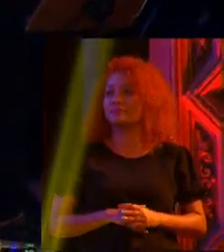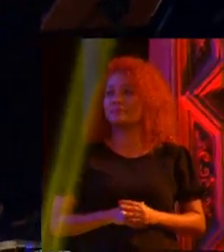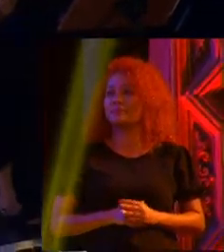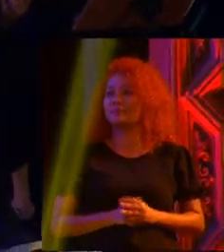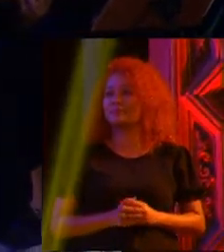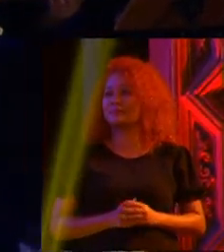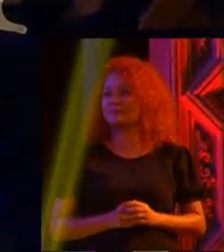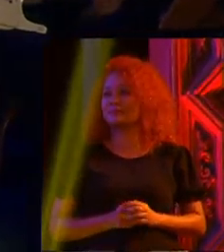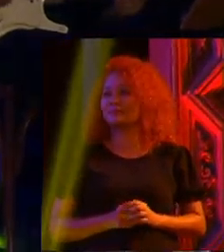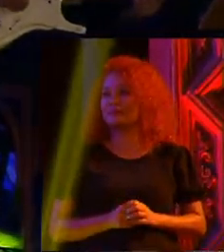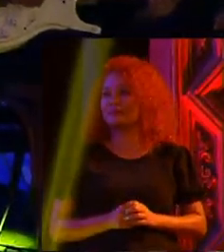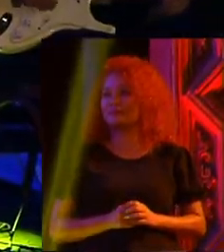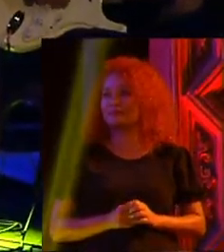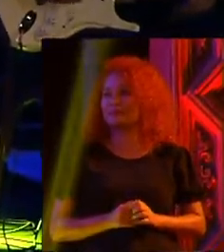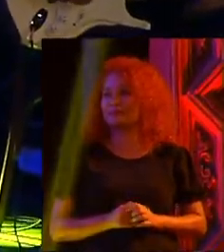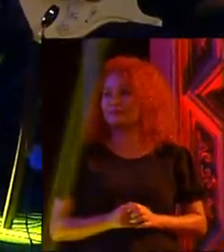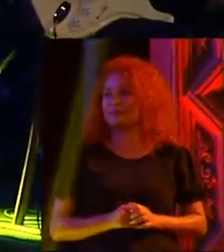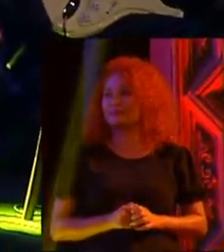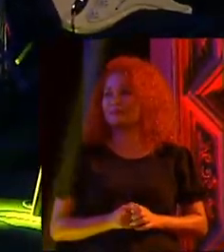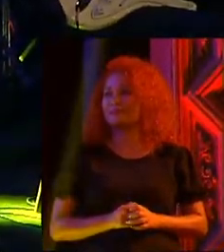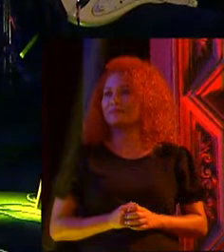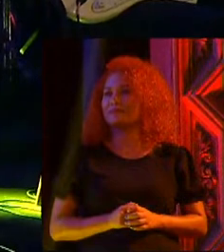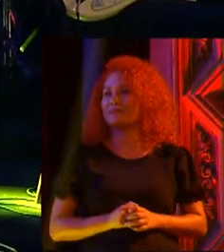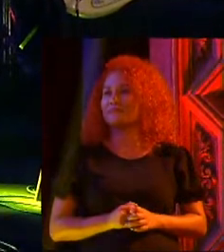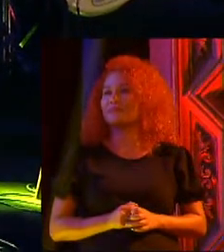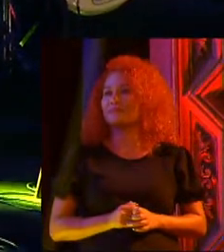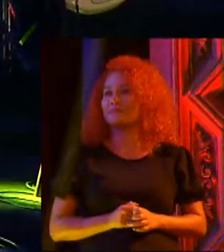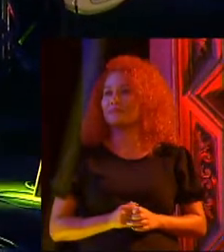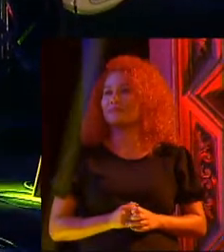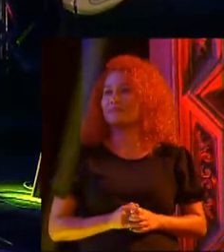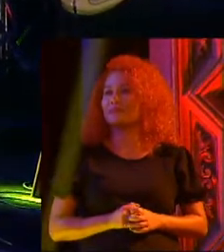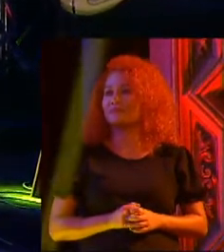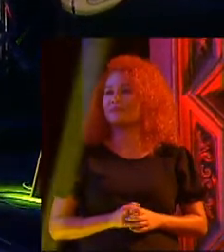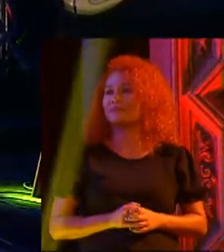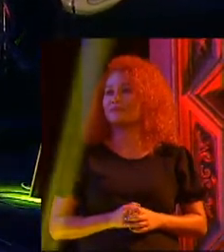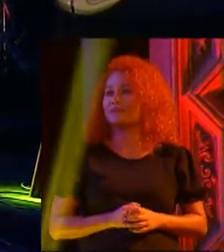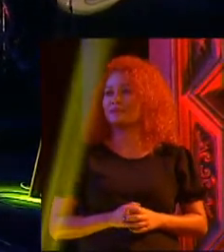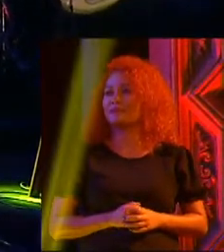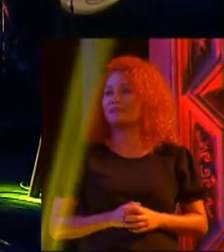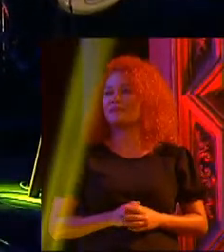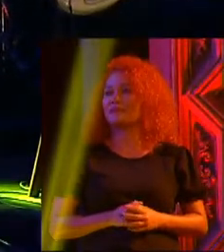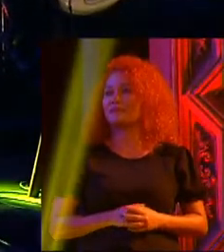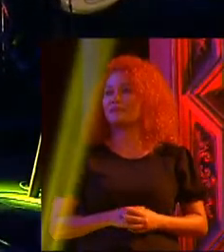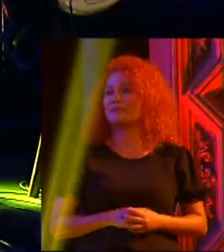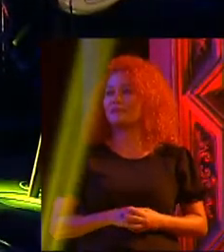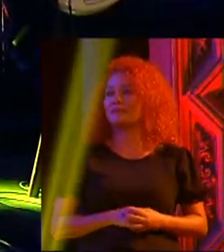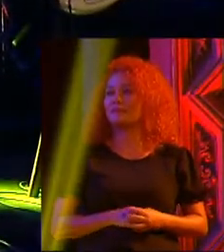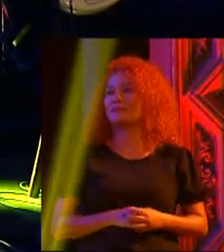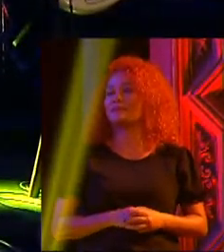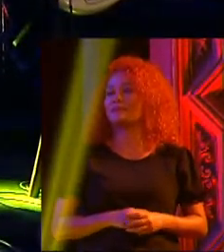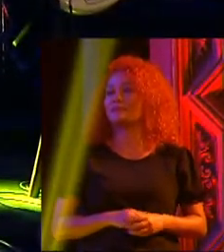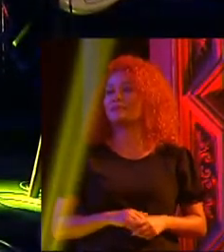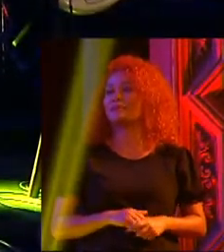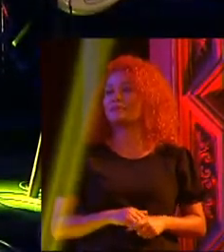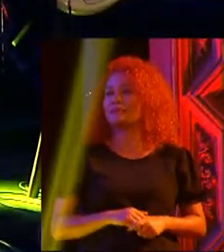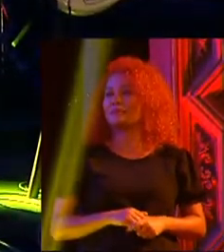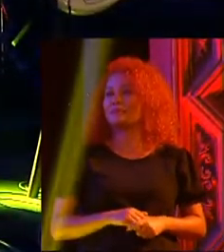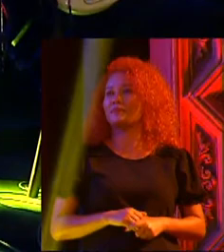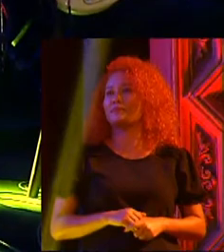Obrigadíssima, Adriano. Obrigado, parabéns. Nick, parabéns. Obrigado.